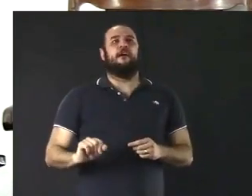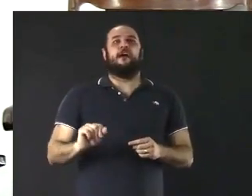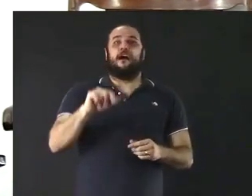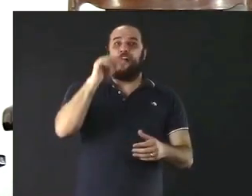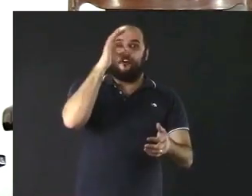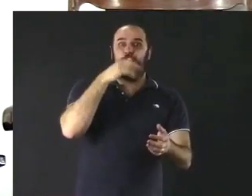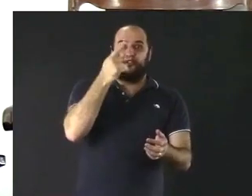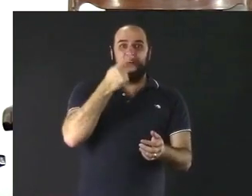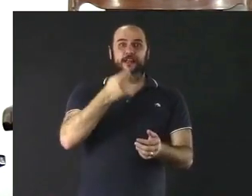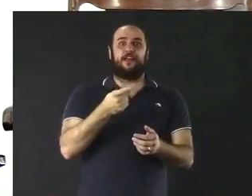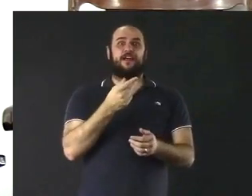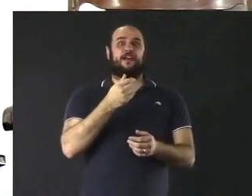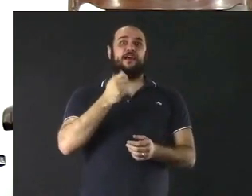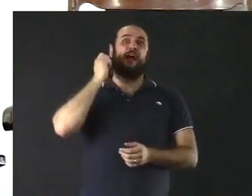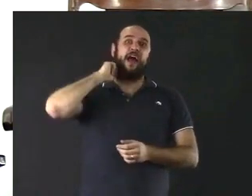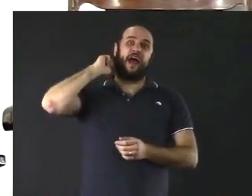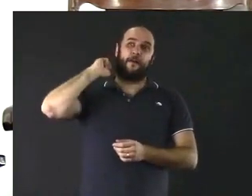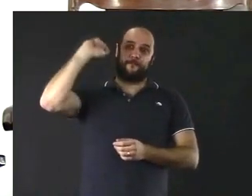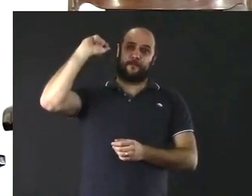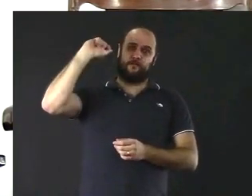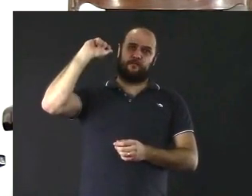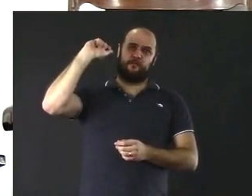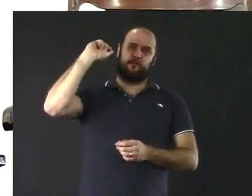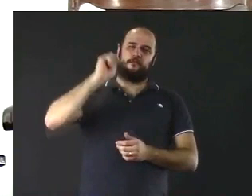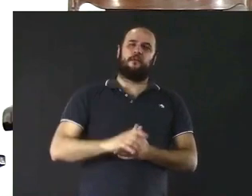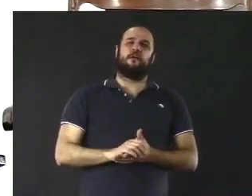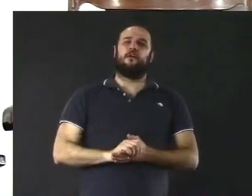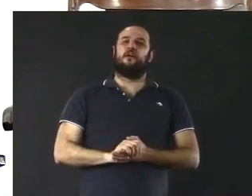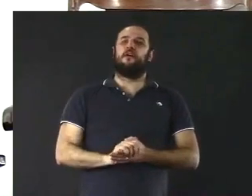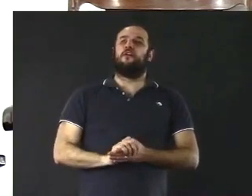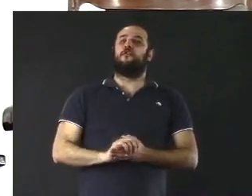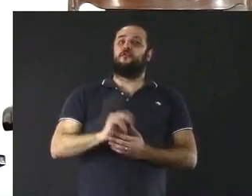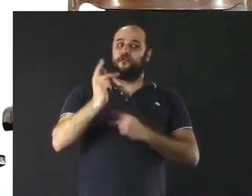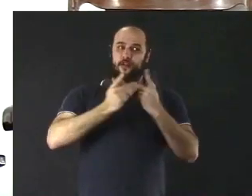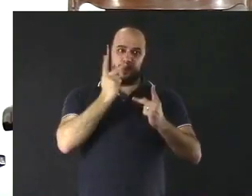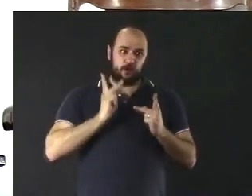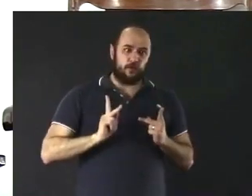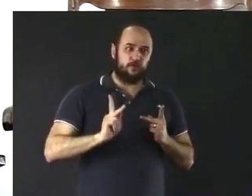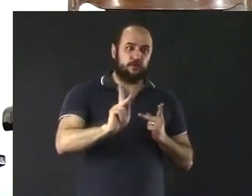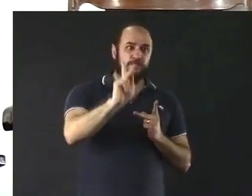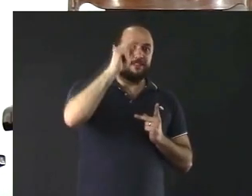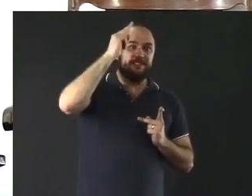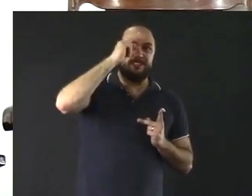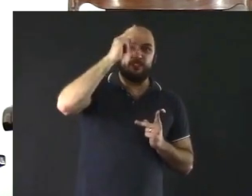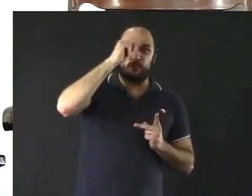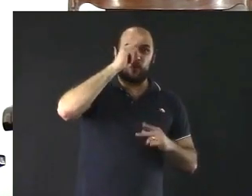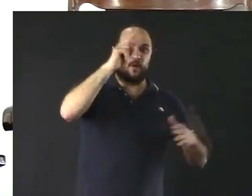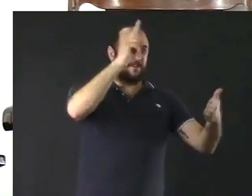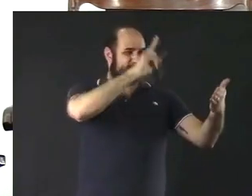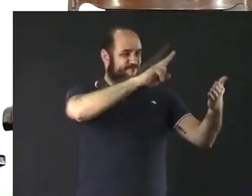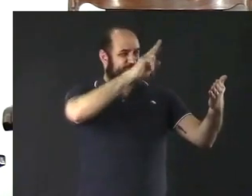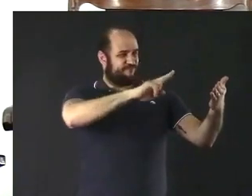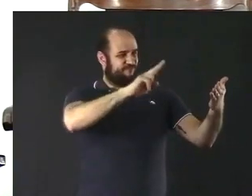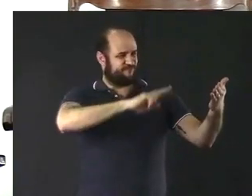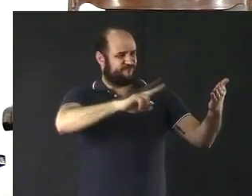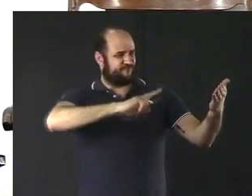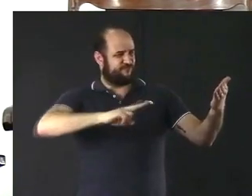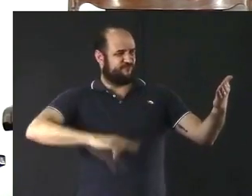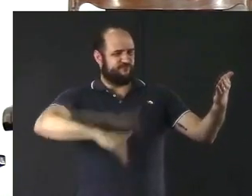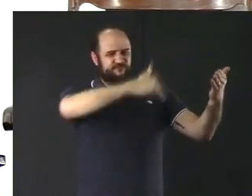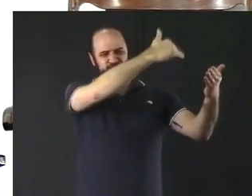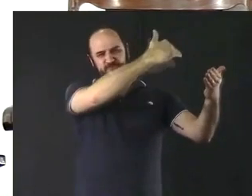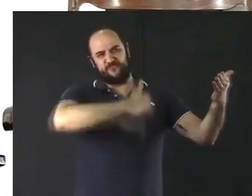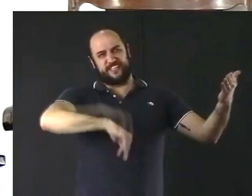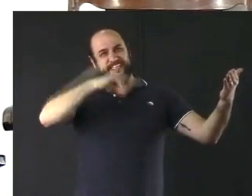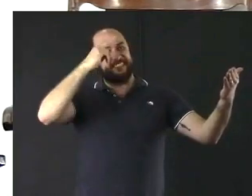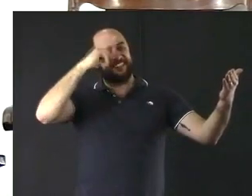que Abel continua falando, o autor está querendo mostrar que a história desses homens estão aqui, narrada